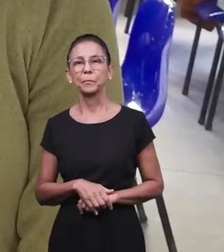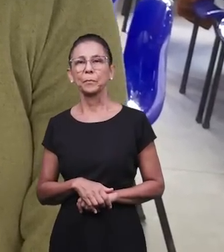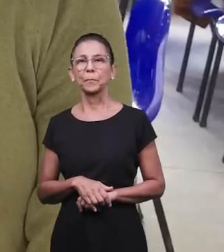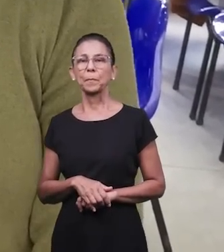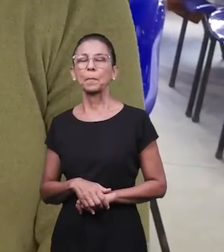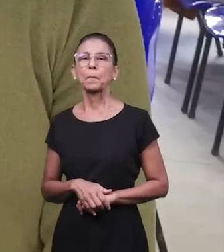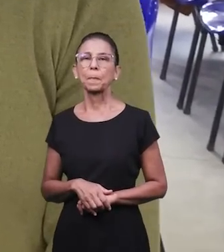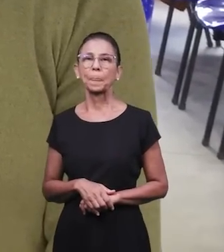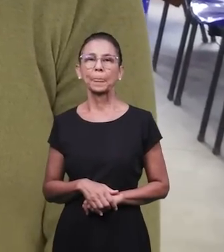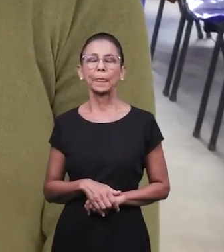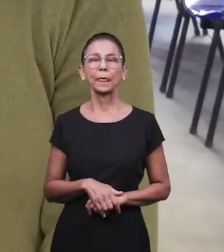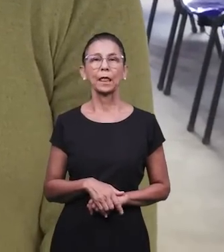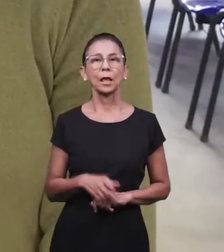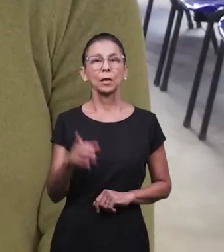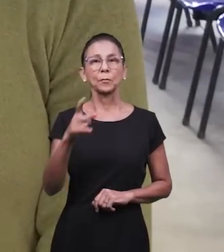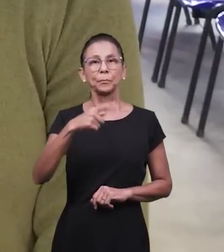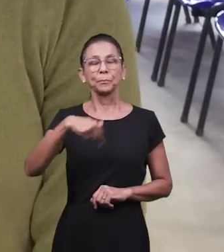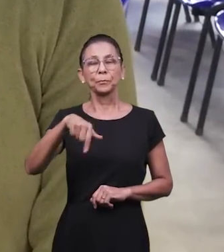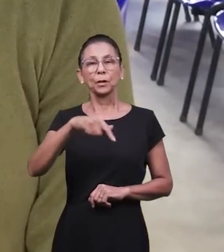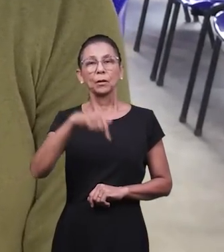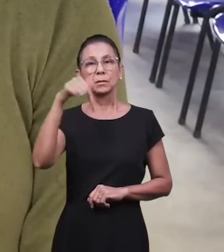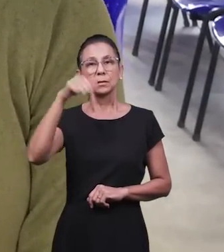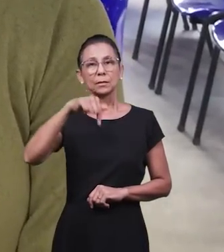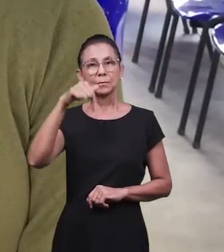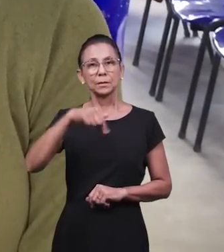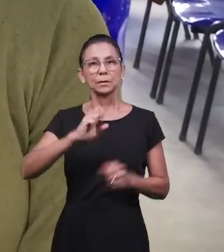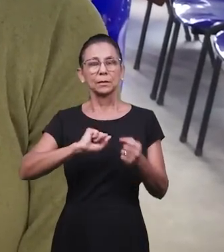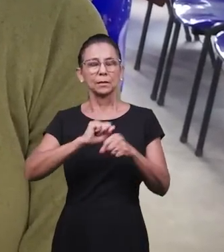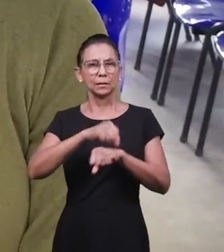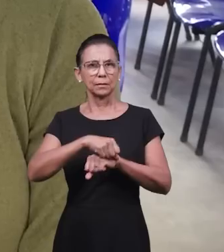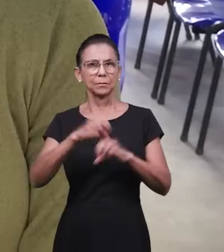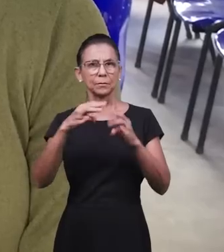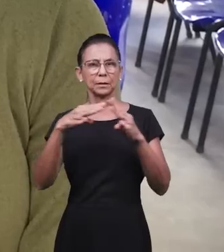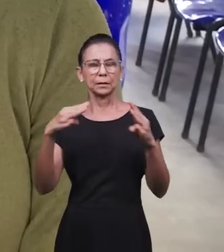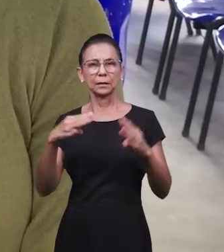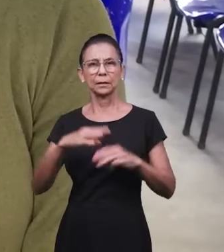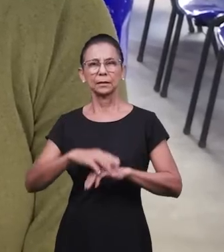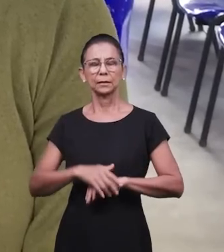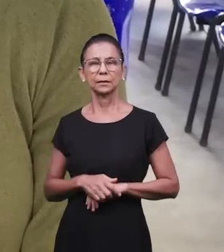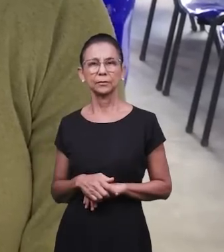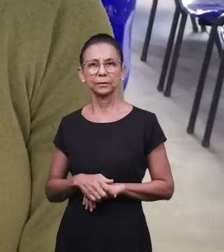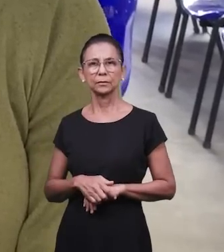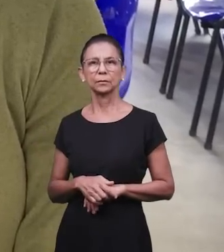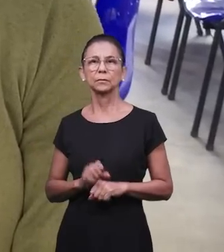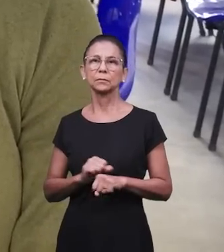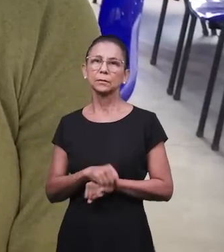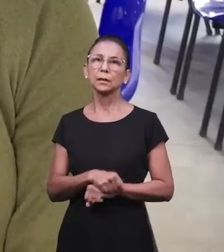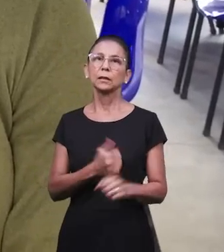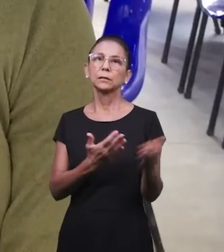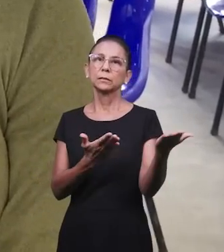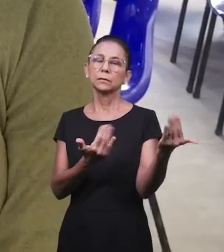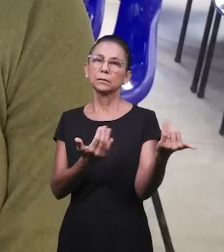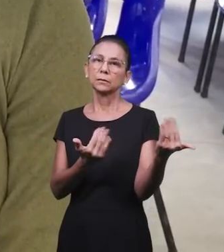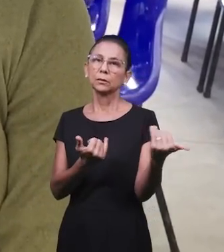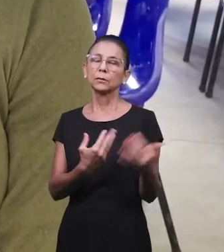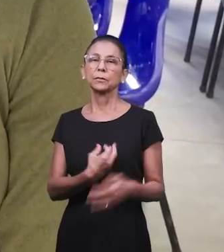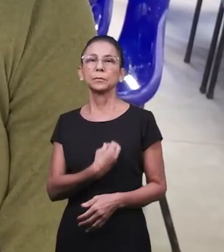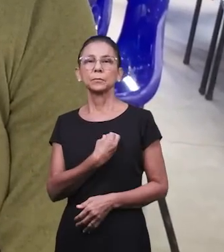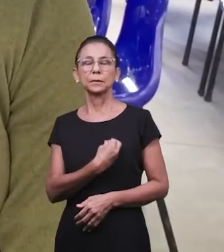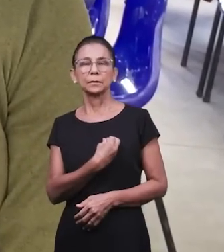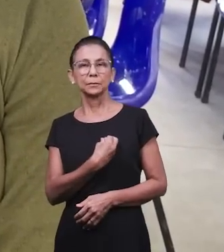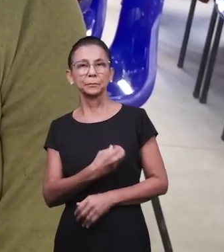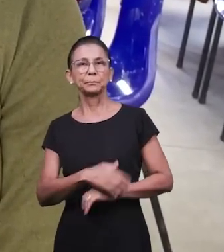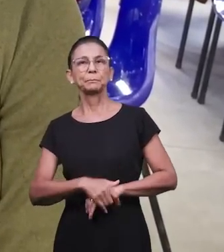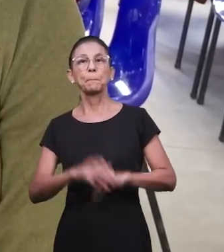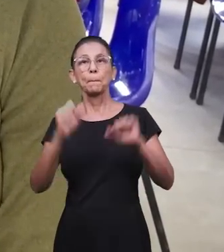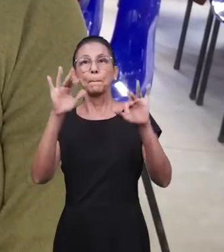Caçapava do Sul, do pastor Jeremias. Estamos aqui no seminário, no Manaim de Porto Alegre, no seminário de jovens, participando dessa bênção